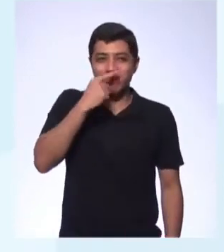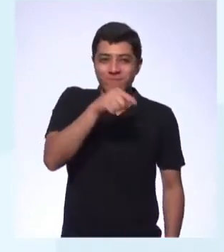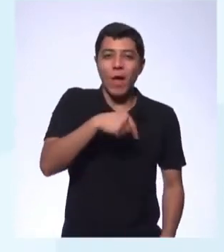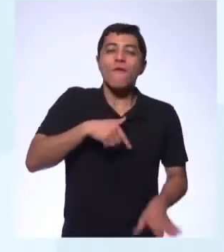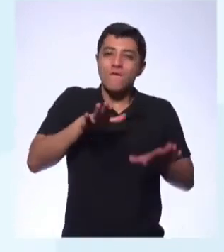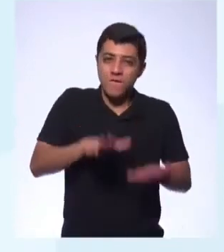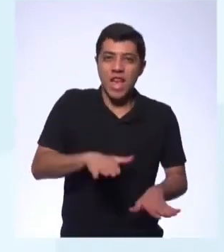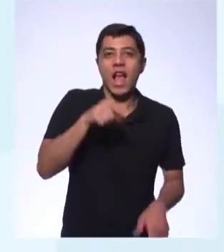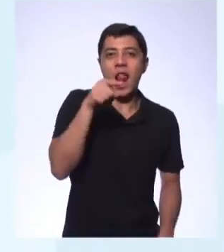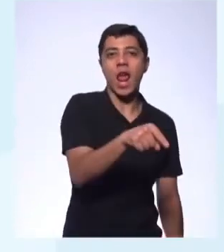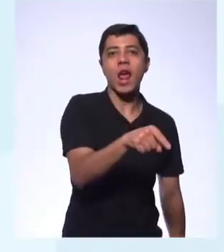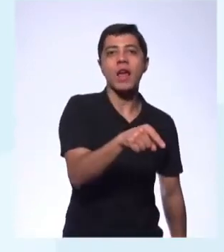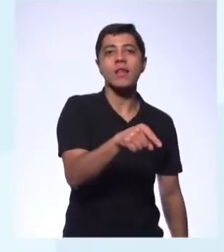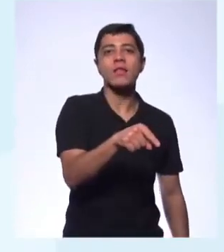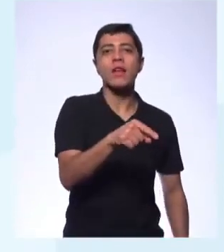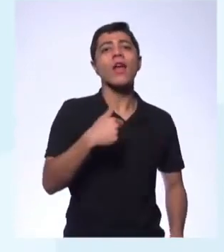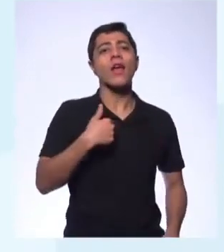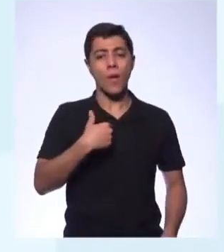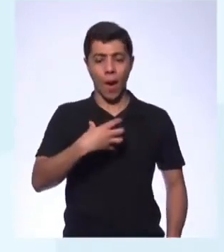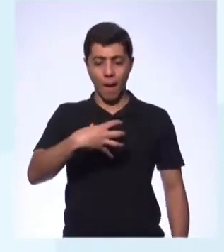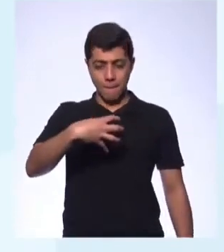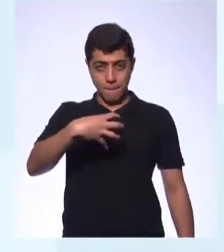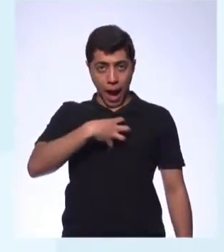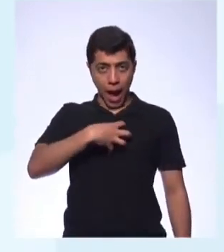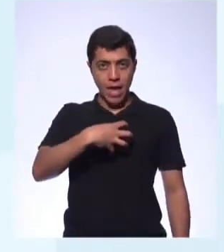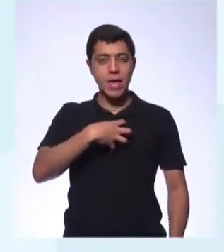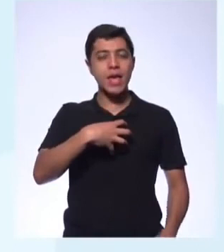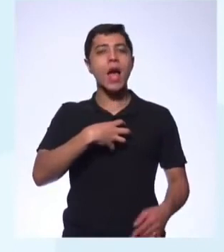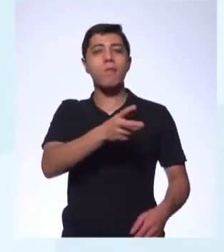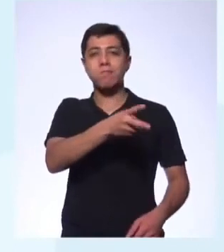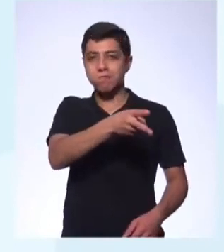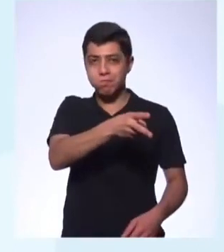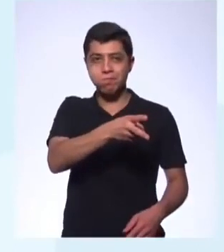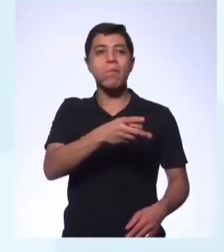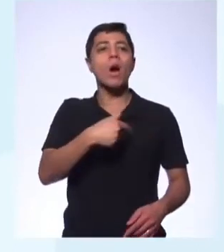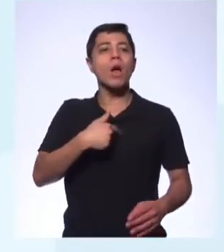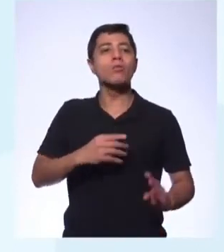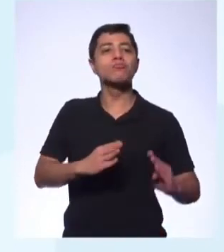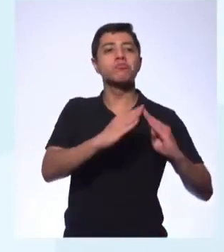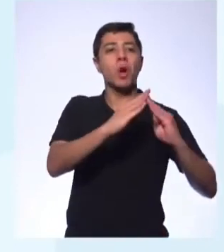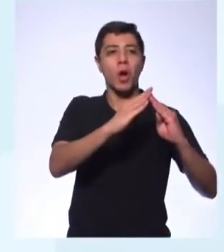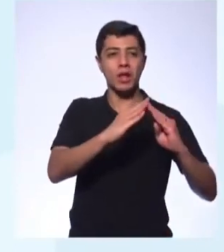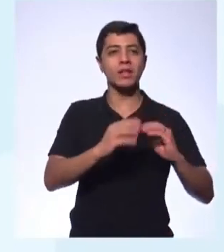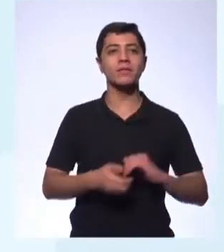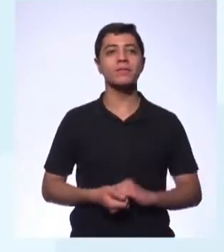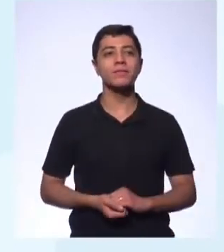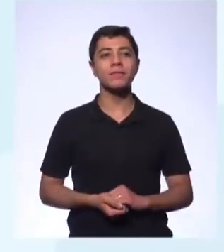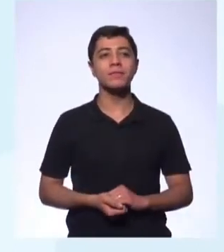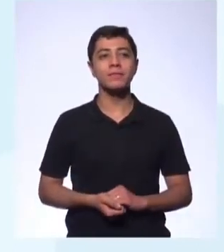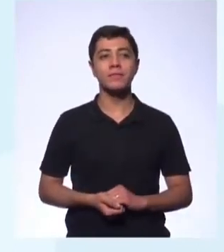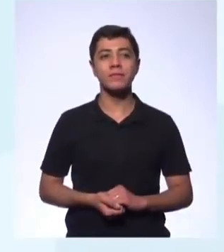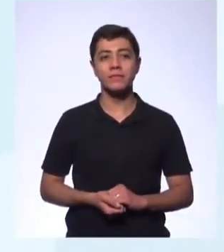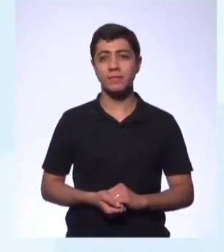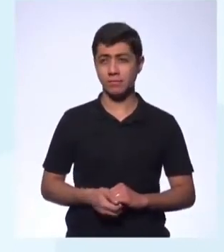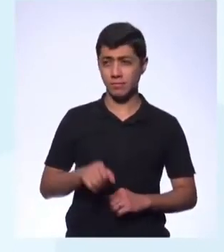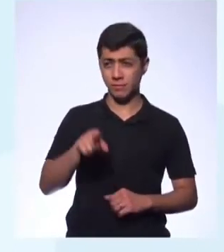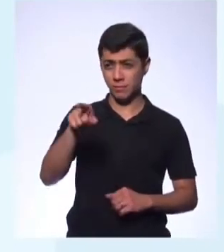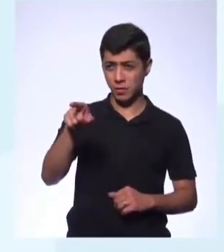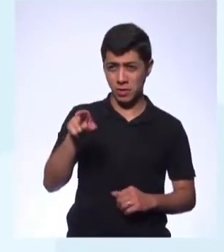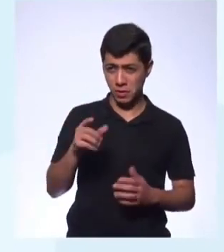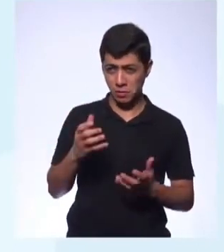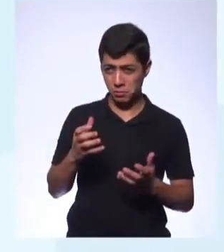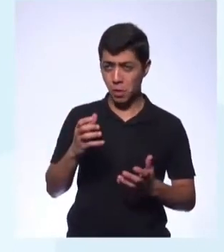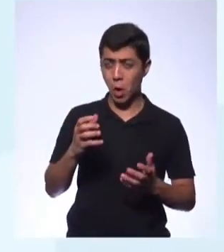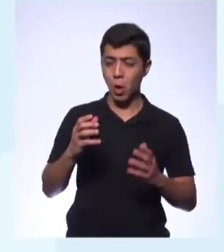lá. Ainda não passei da Bahia, não faço casa da corte. Isto é, não fazes casos na